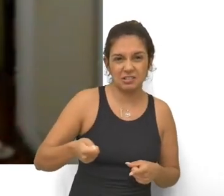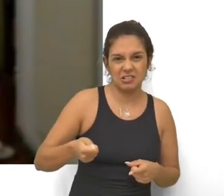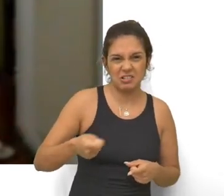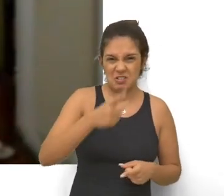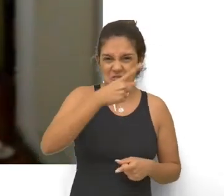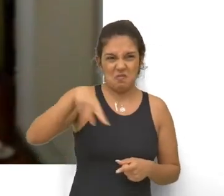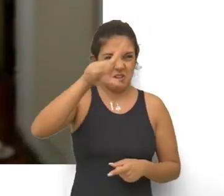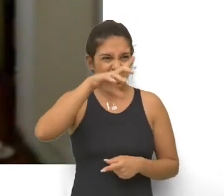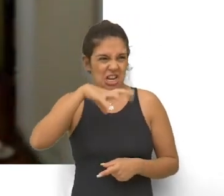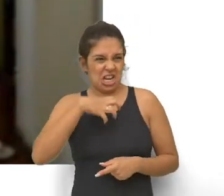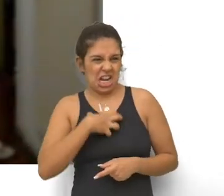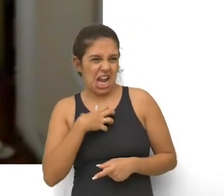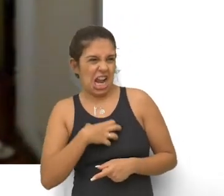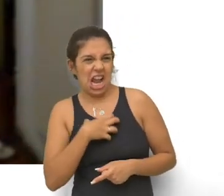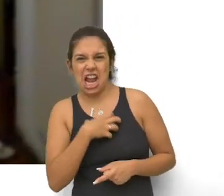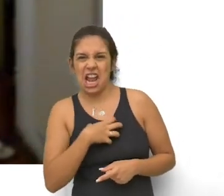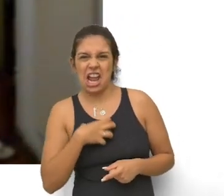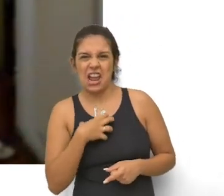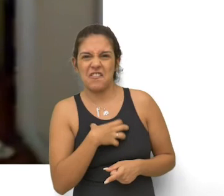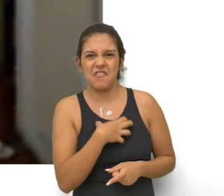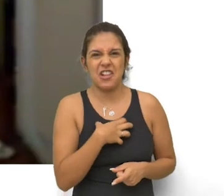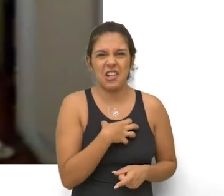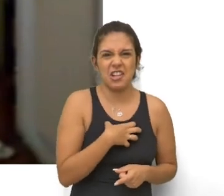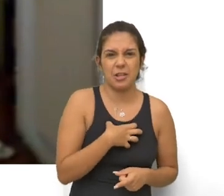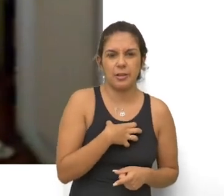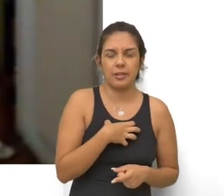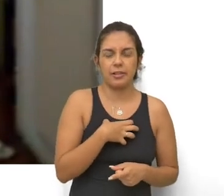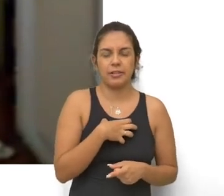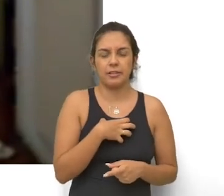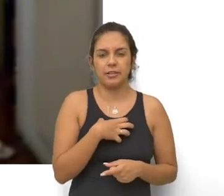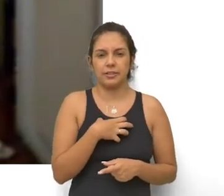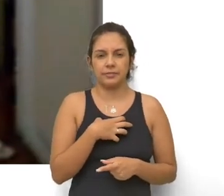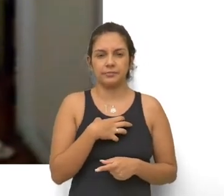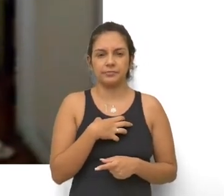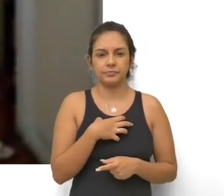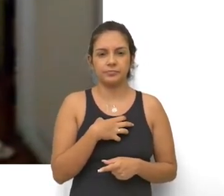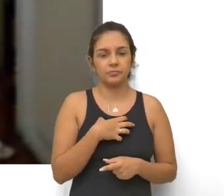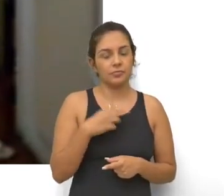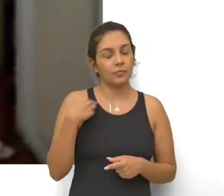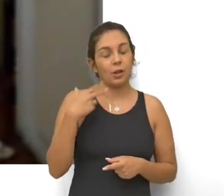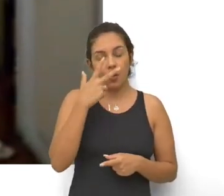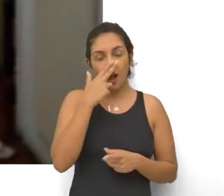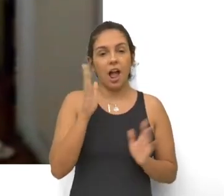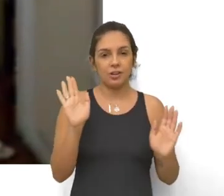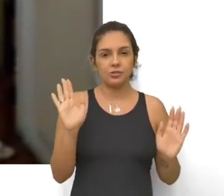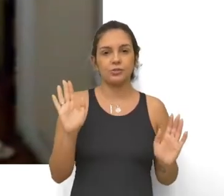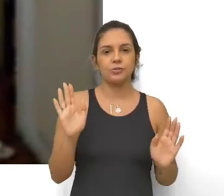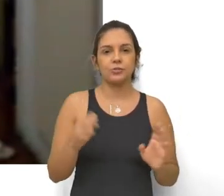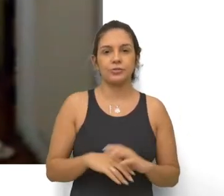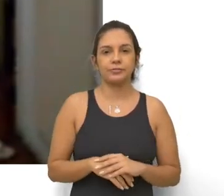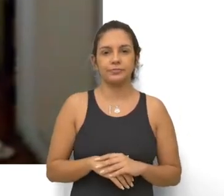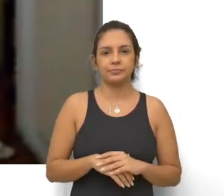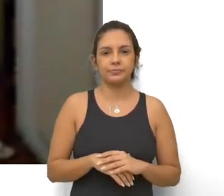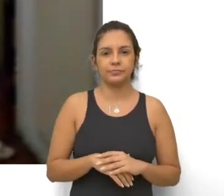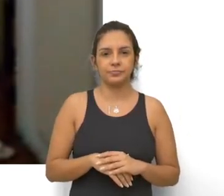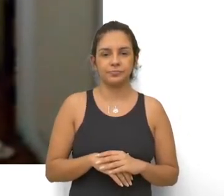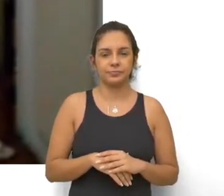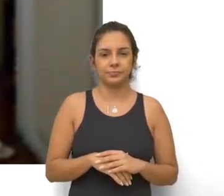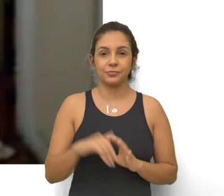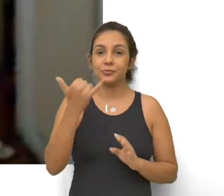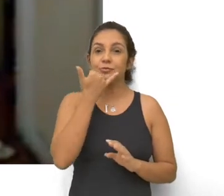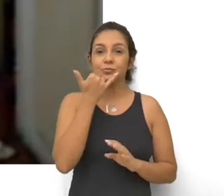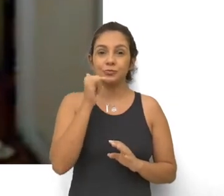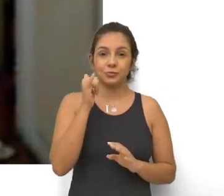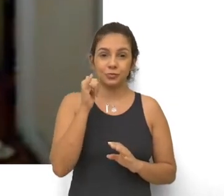furioso, né? Furioso. E talvez tenha, isso é uma hipótese, eu não tenho como tirar isso. O celular